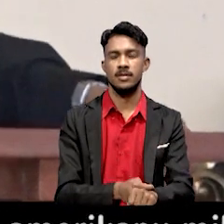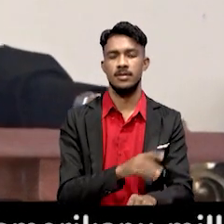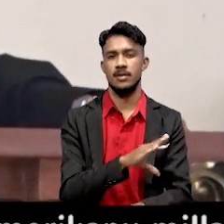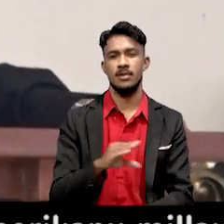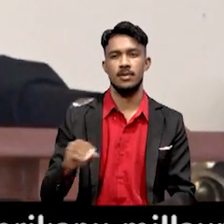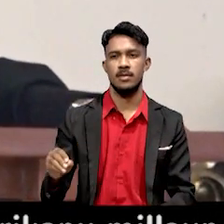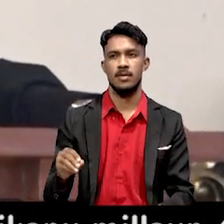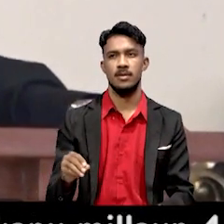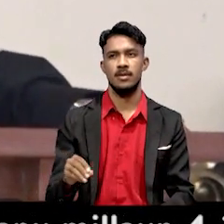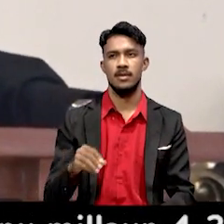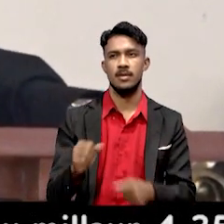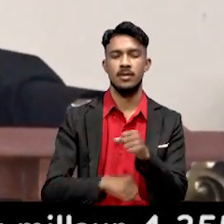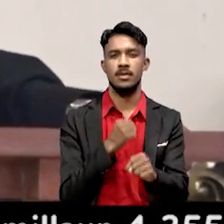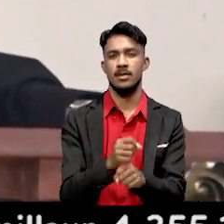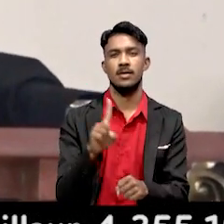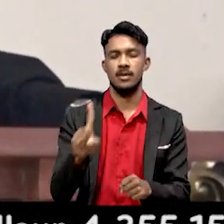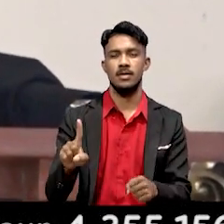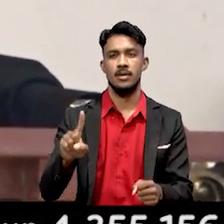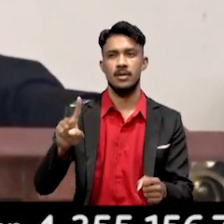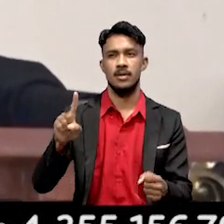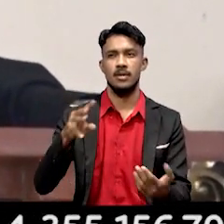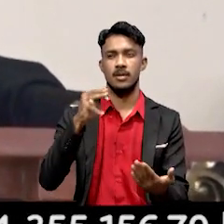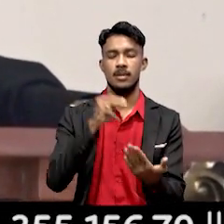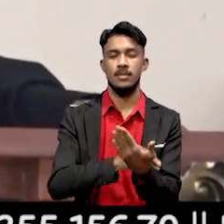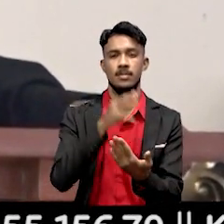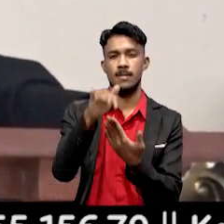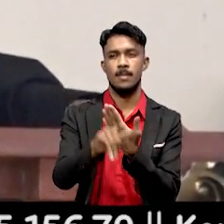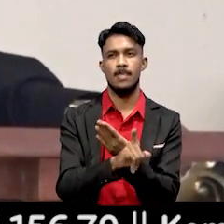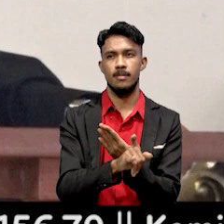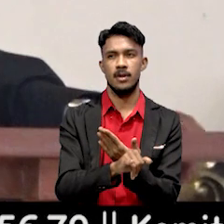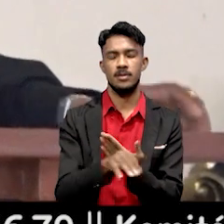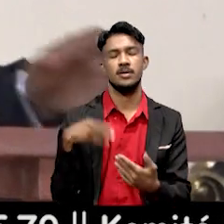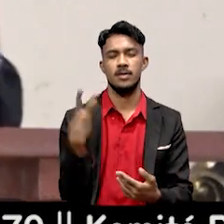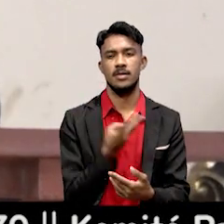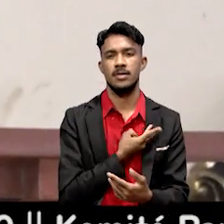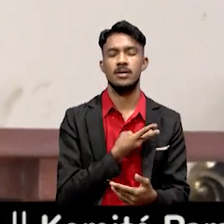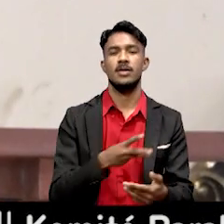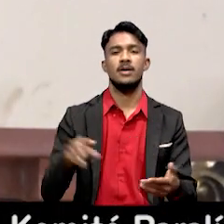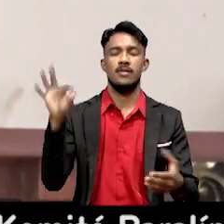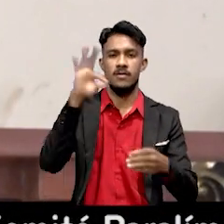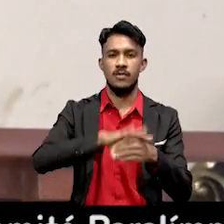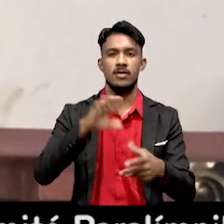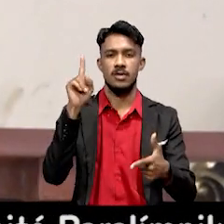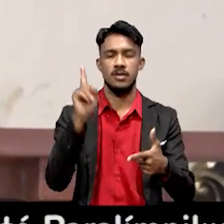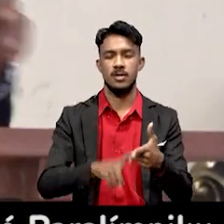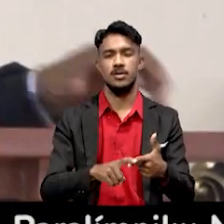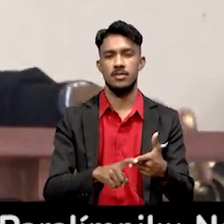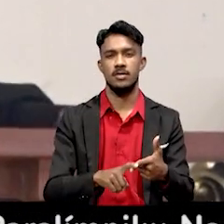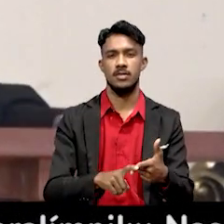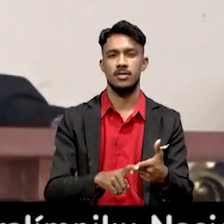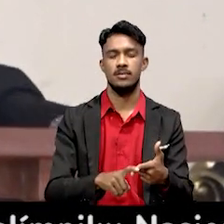abril, março, desculpa, março, e cara que é a segunda volta, se já